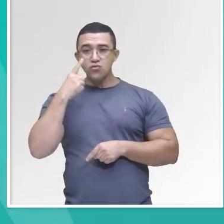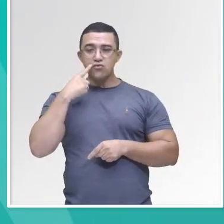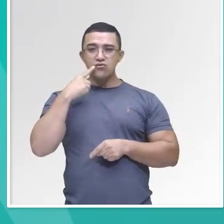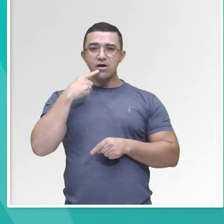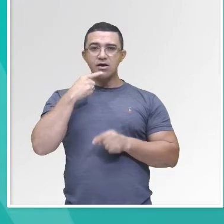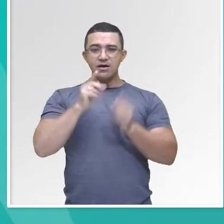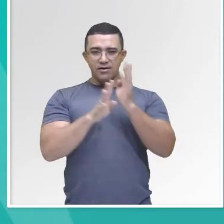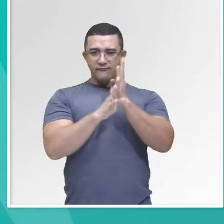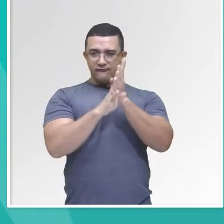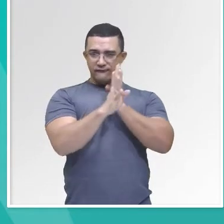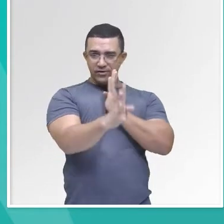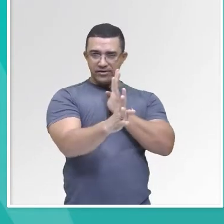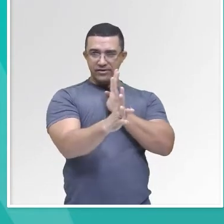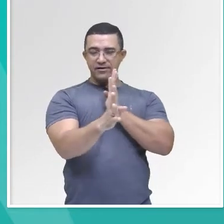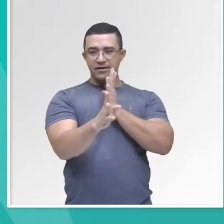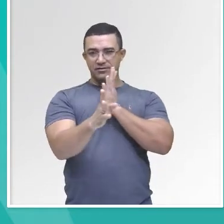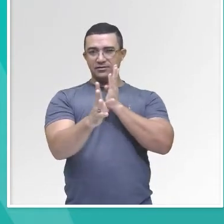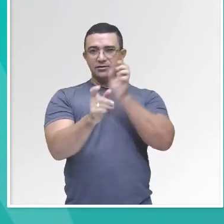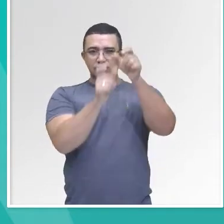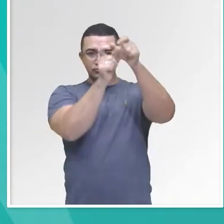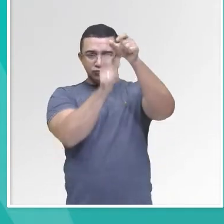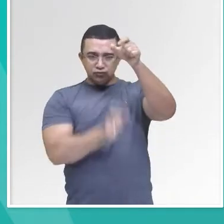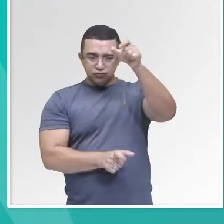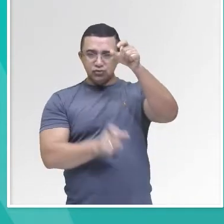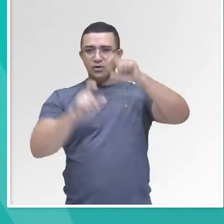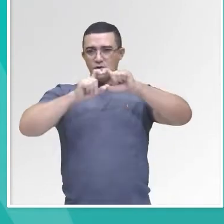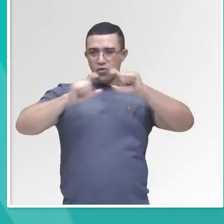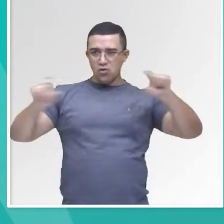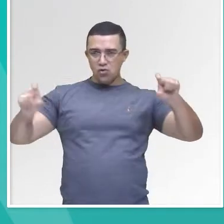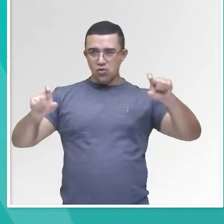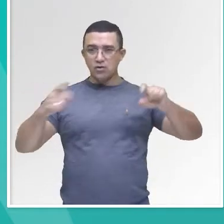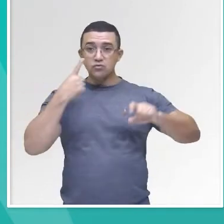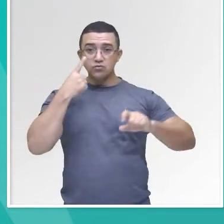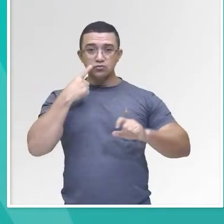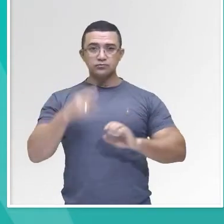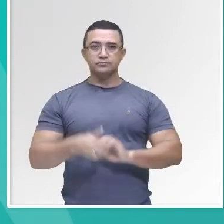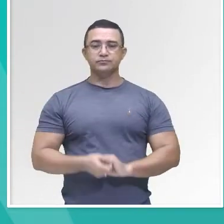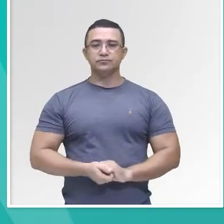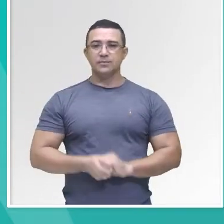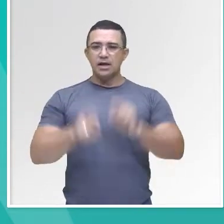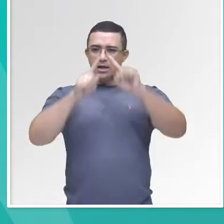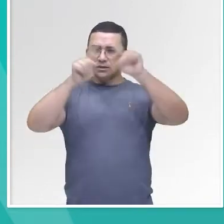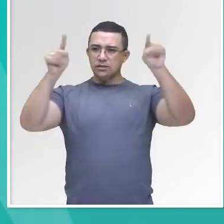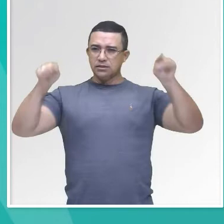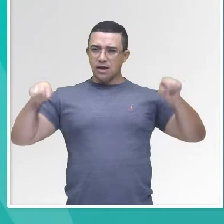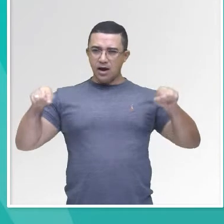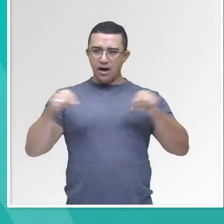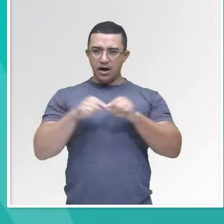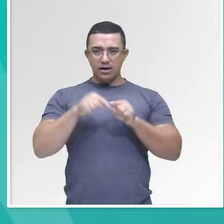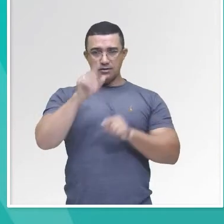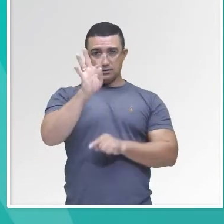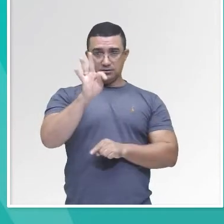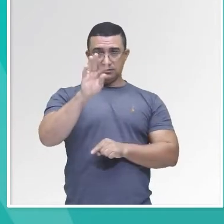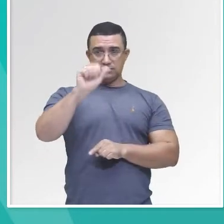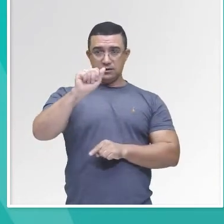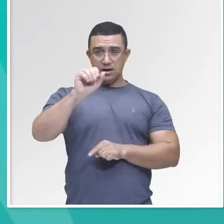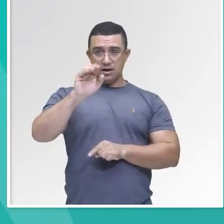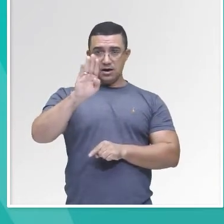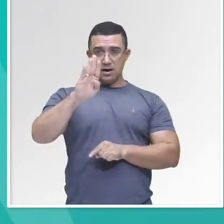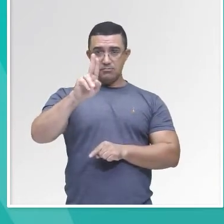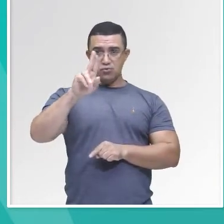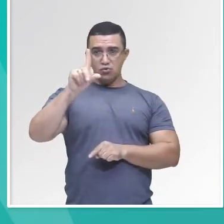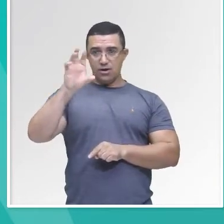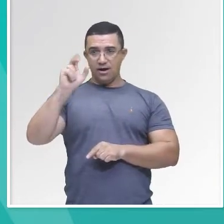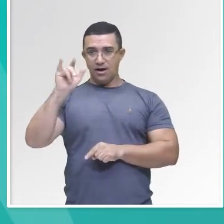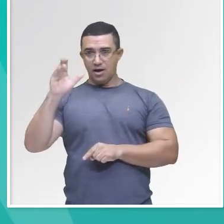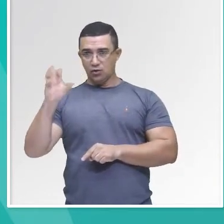para exemplificar melhor para vocês. Então, primeiramente, vamos ao tabuleiro. Como eu disse a vocês, o